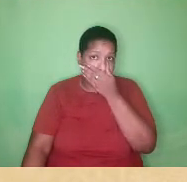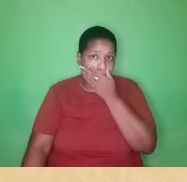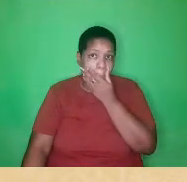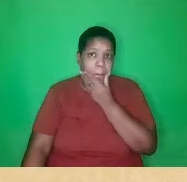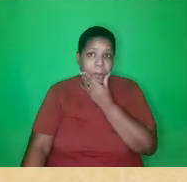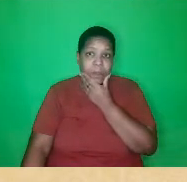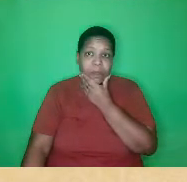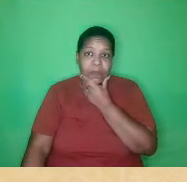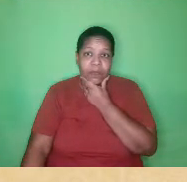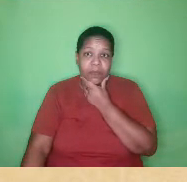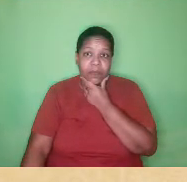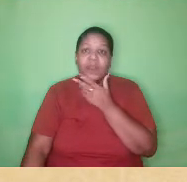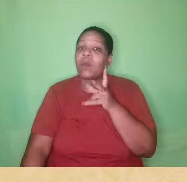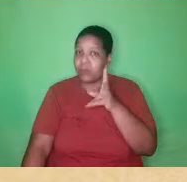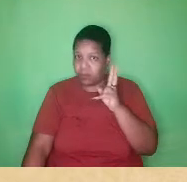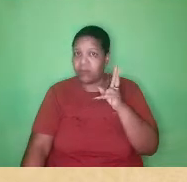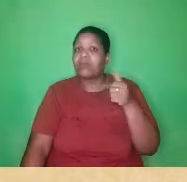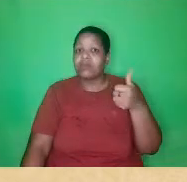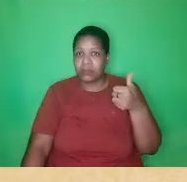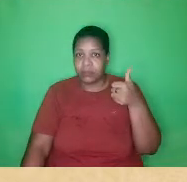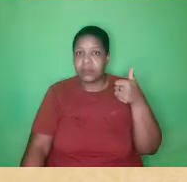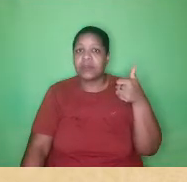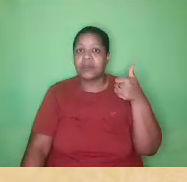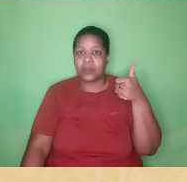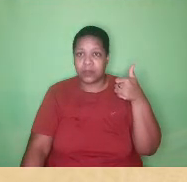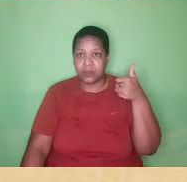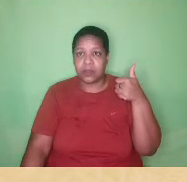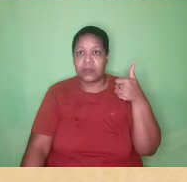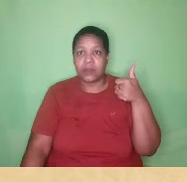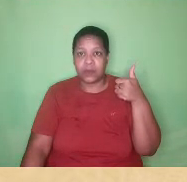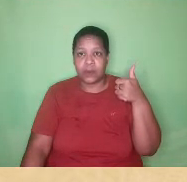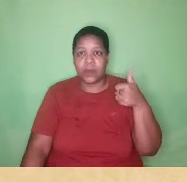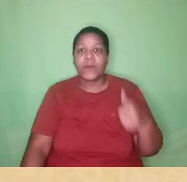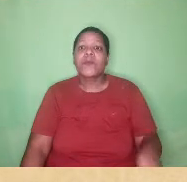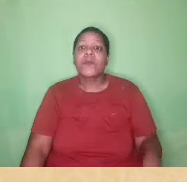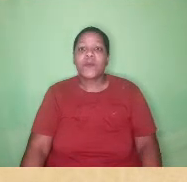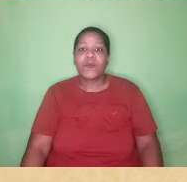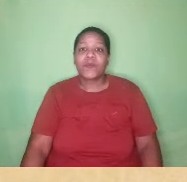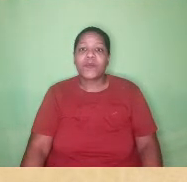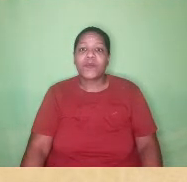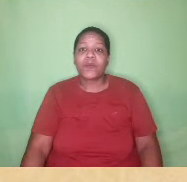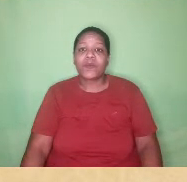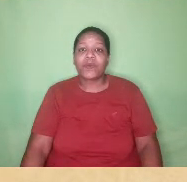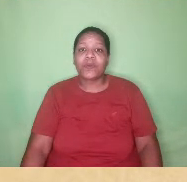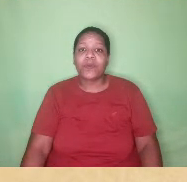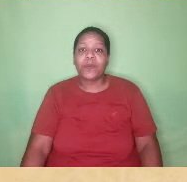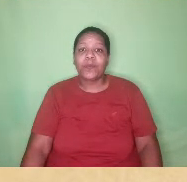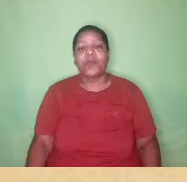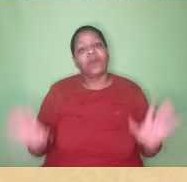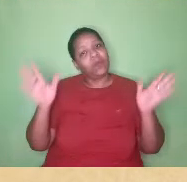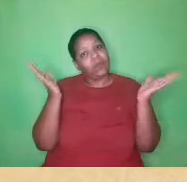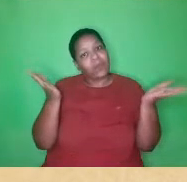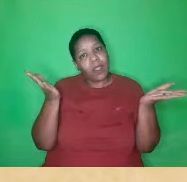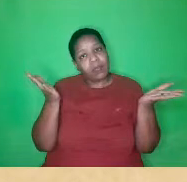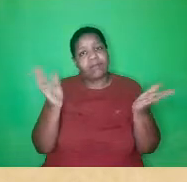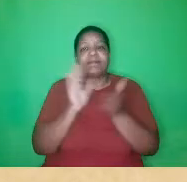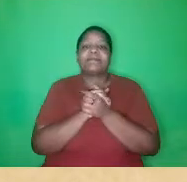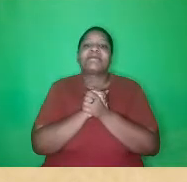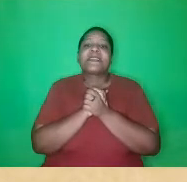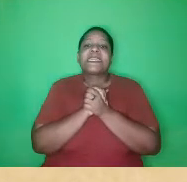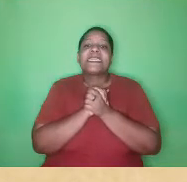Posso ir? Pode, a aula é do senhor agora. Tá bom. Bom, eu fiz essa primeira entrada aí